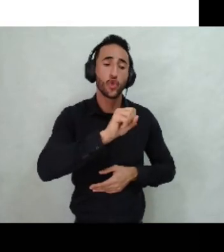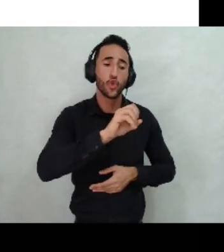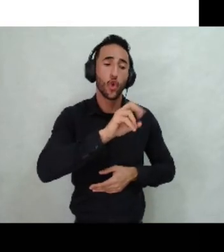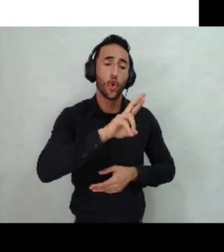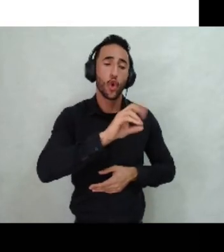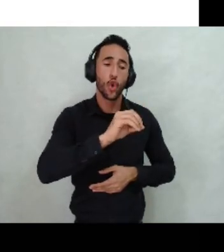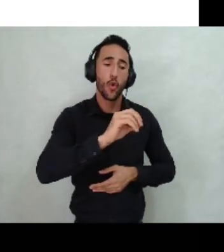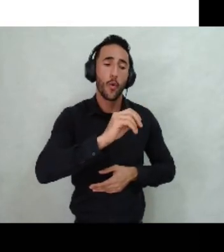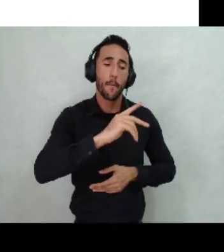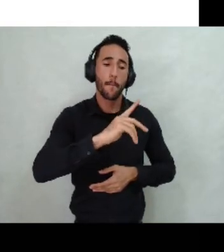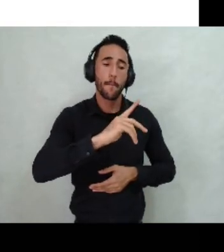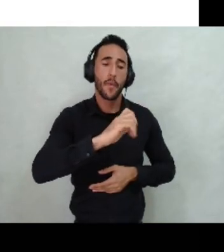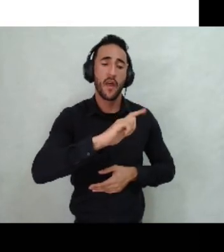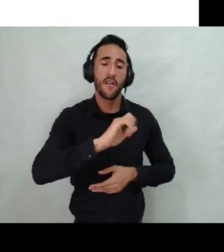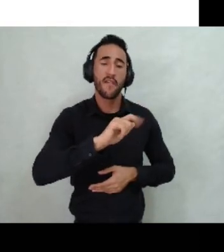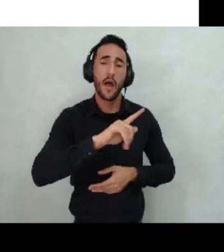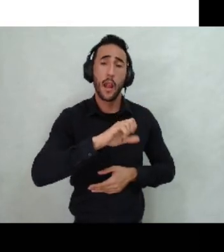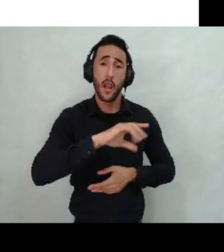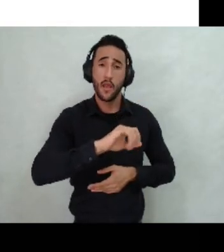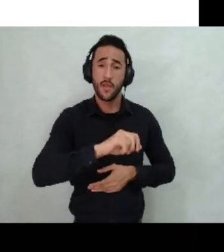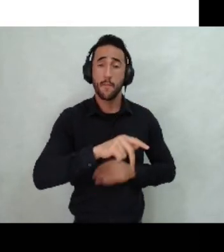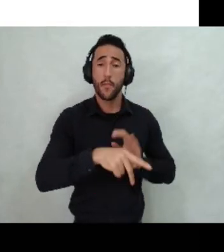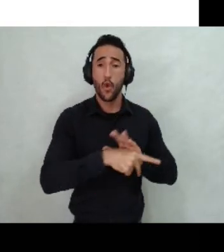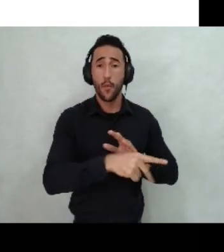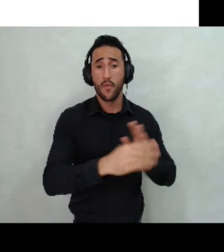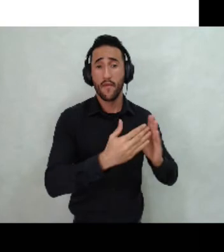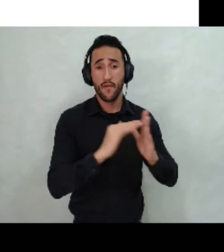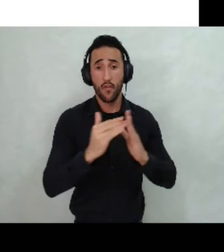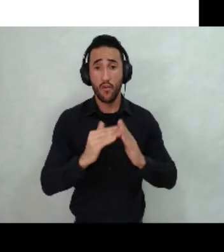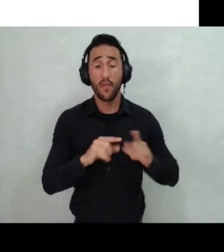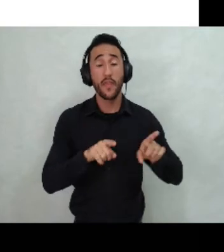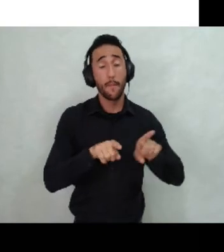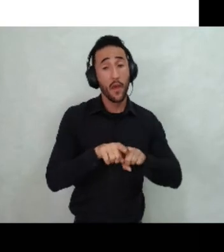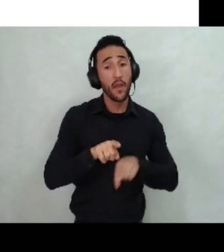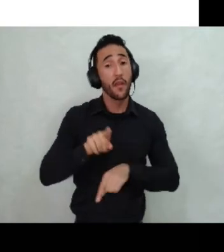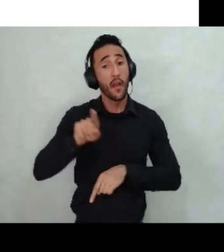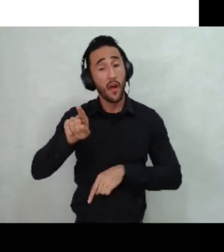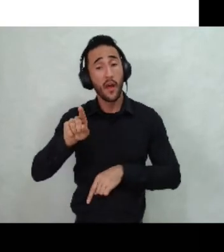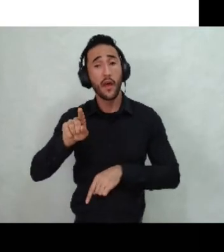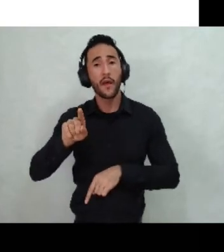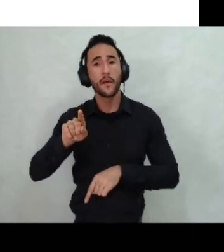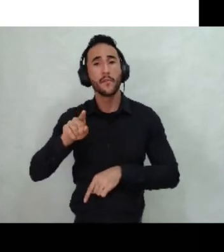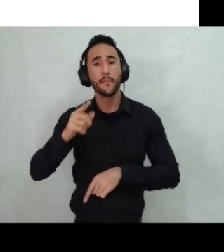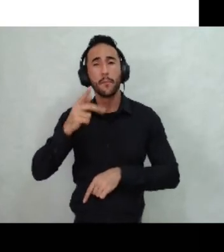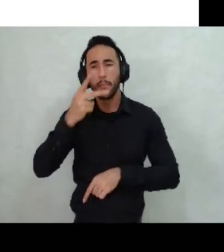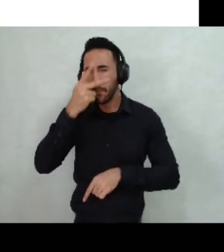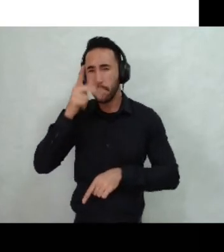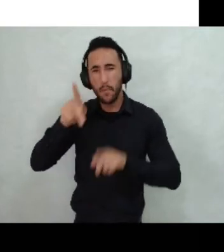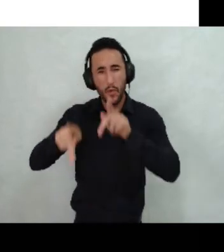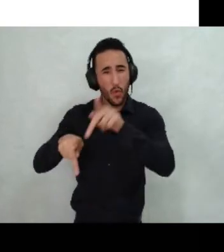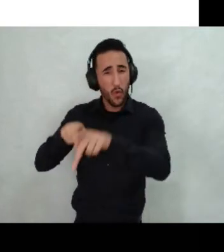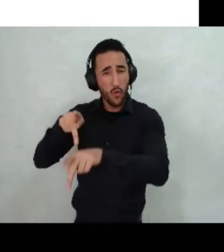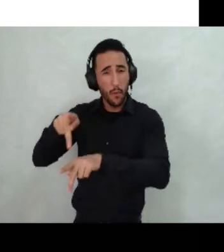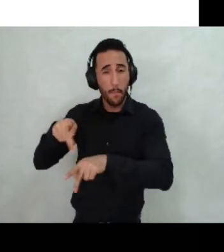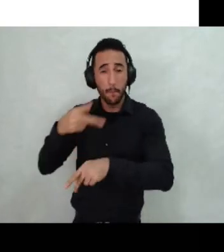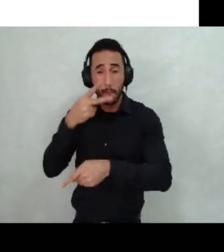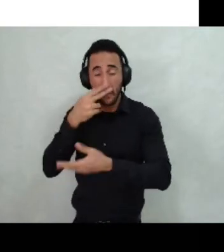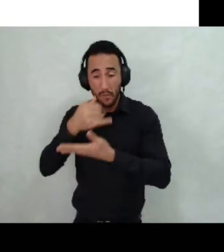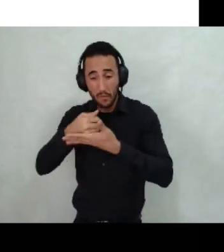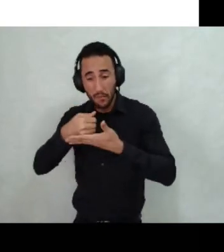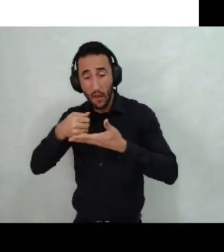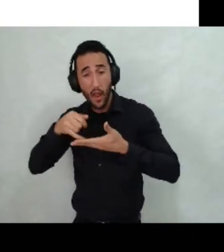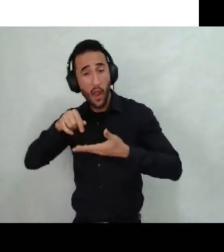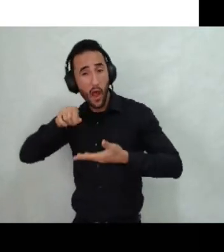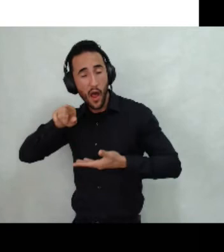em populações em favelas e na Cracolândia, né? A população que vive ali em situação de rua na Luz, no bairro da Luz.